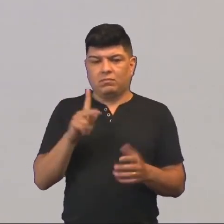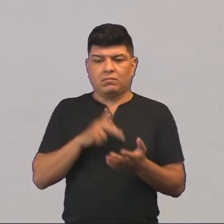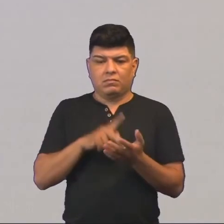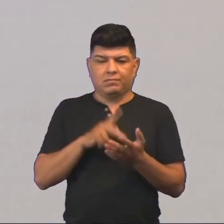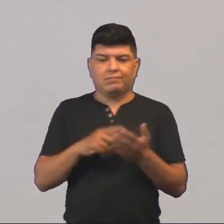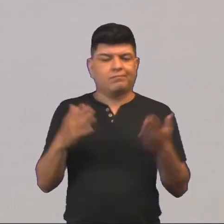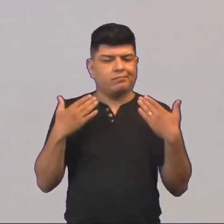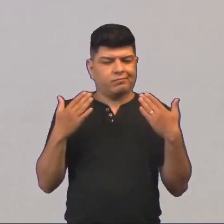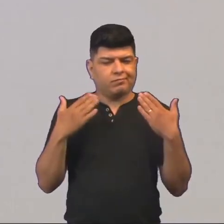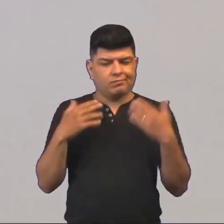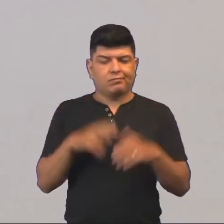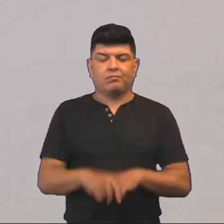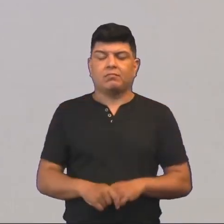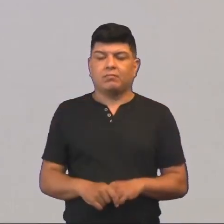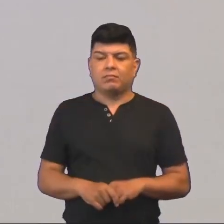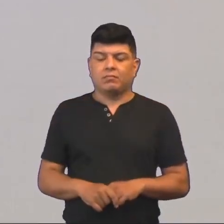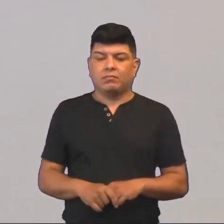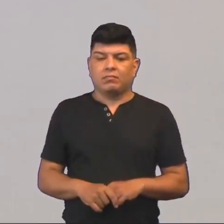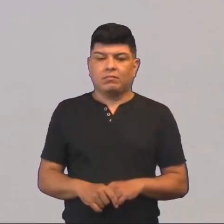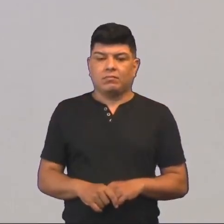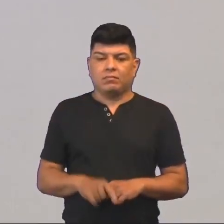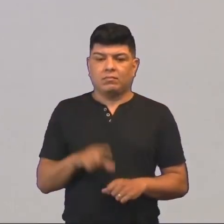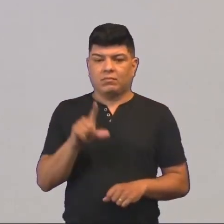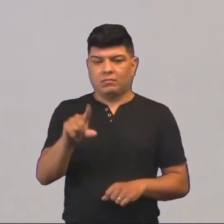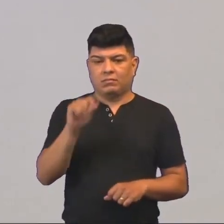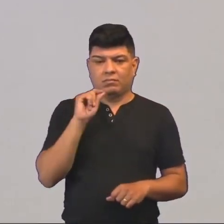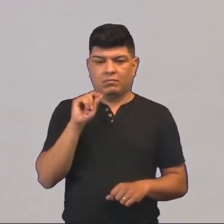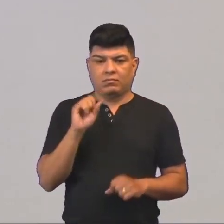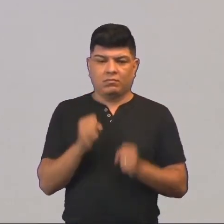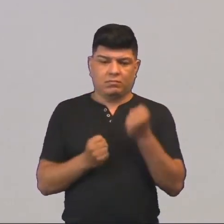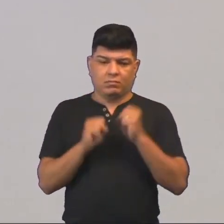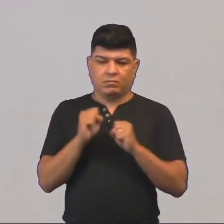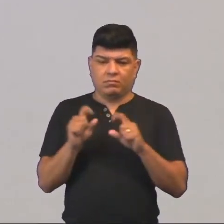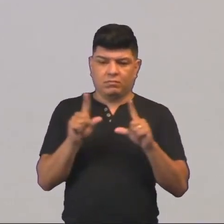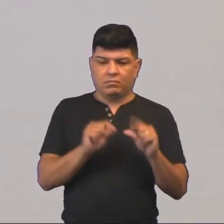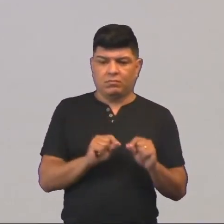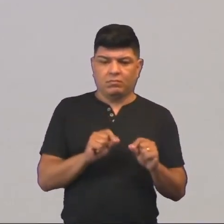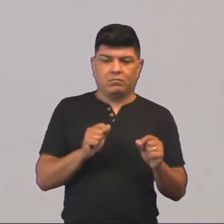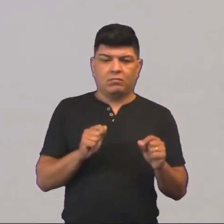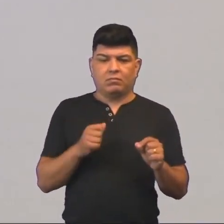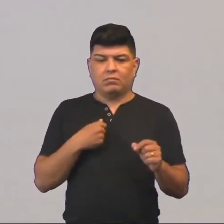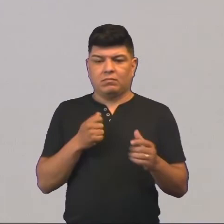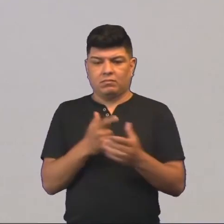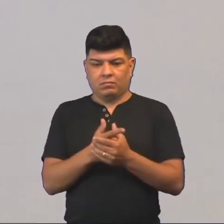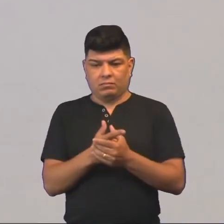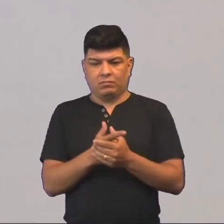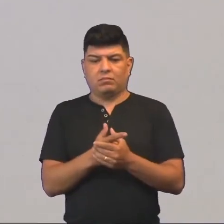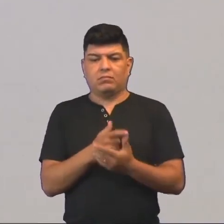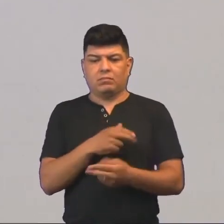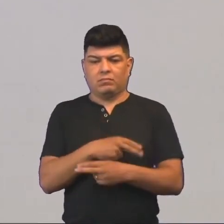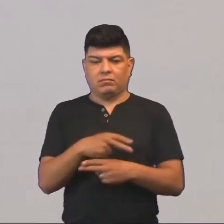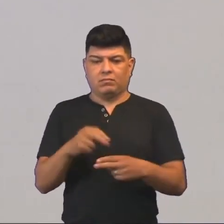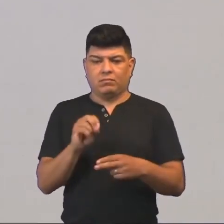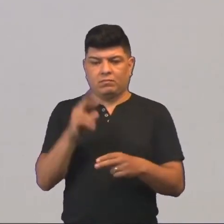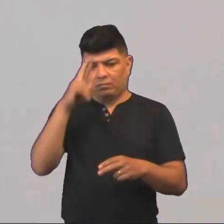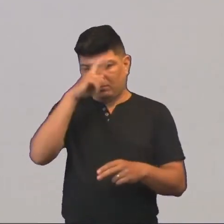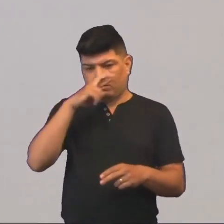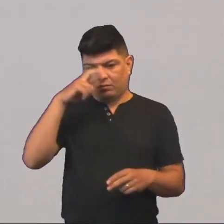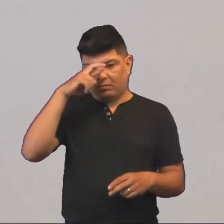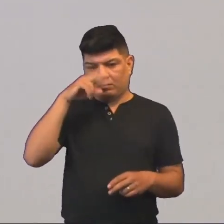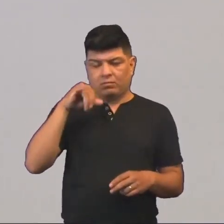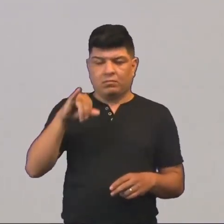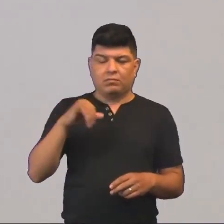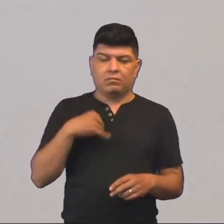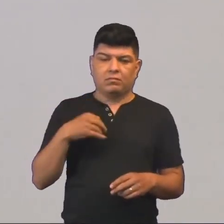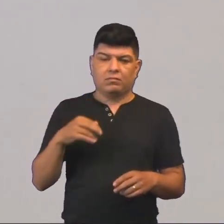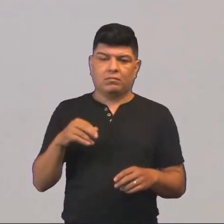realmente necessários. E a escolha do equipamento de baixo consumo é na hora que você vai adquirir esse produto, observar aí se